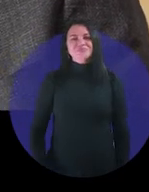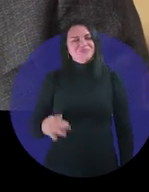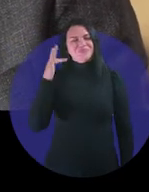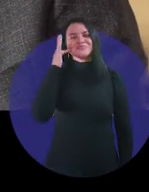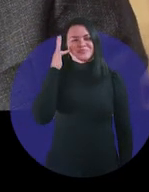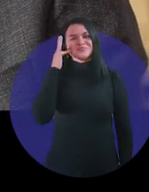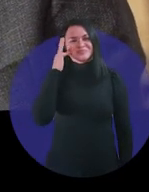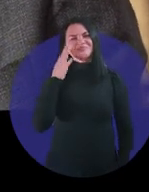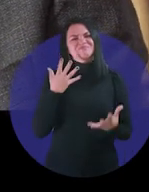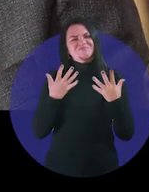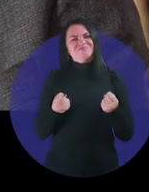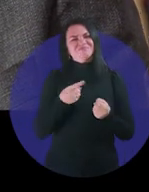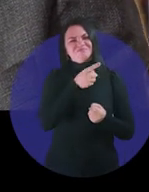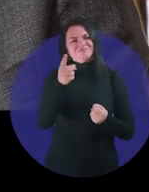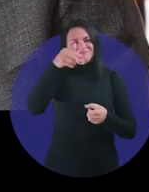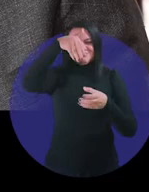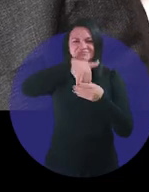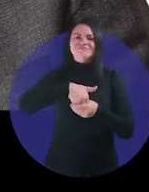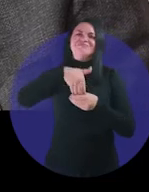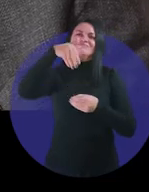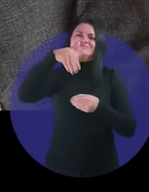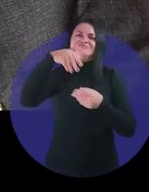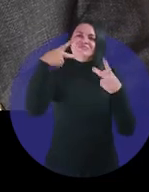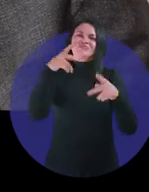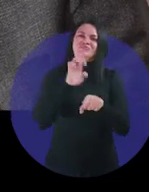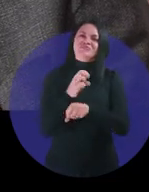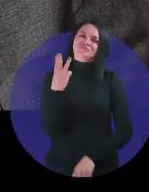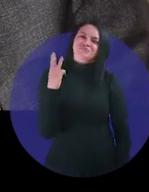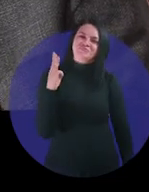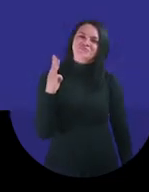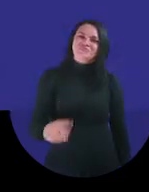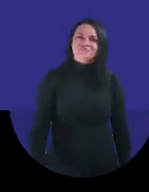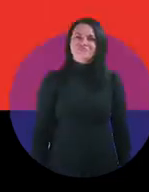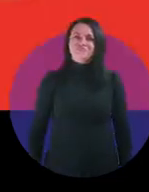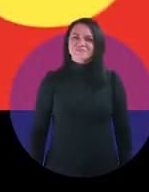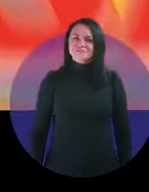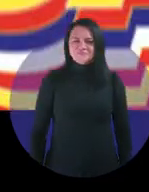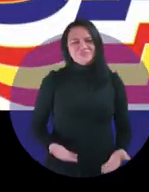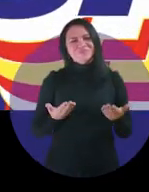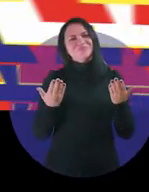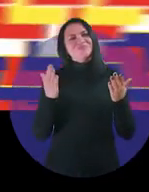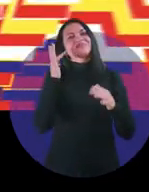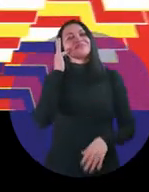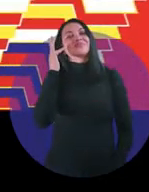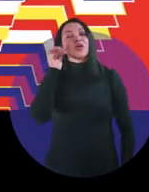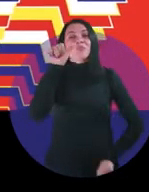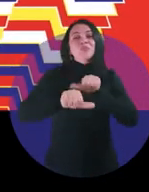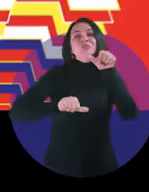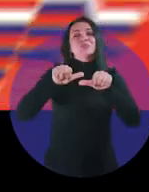merece o voto do estado do Maranhão. Ele mudou a nossa história.